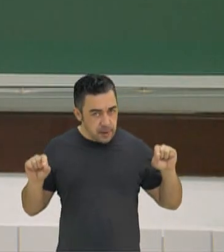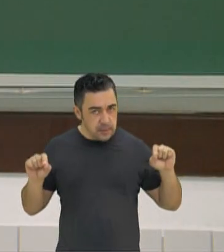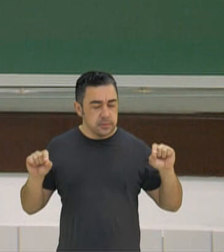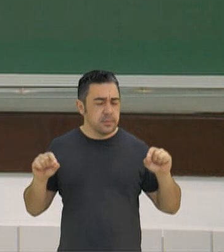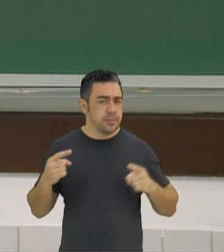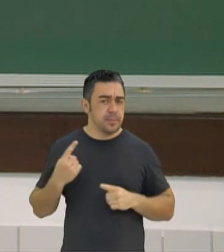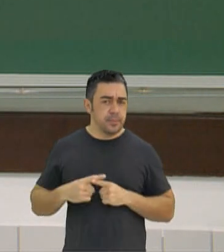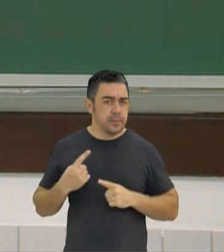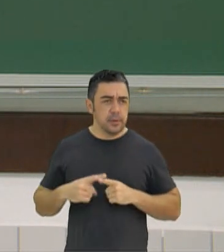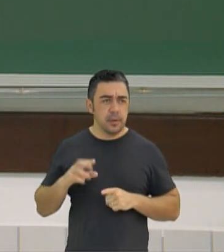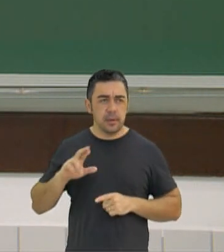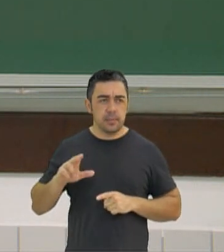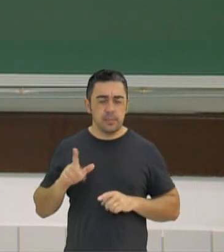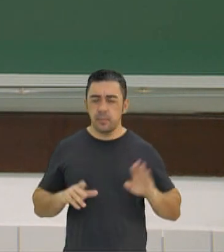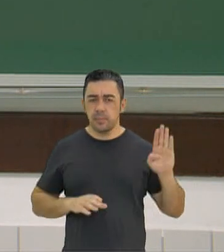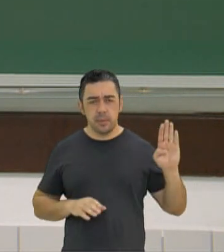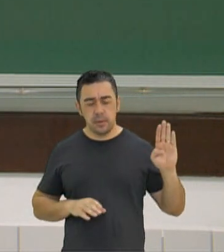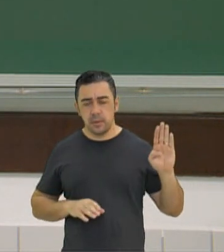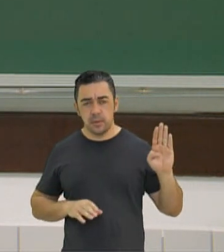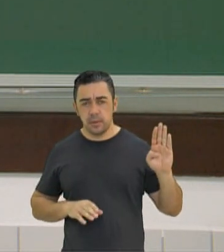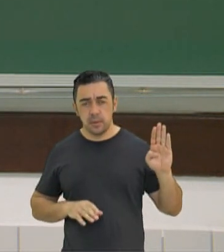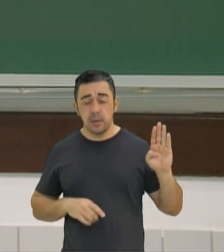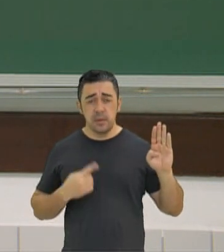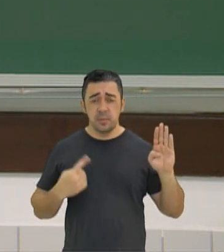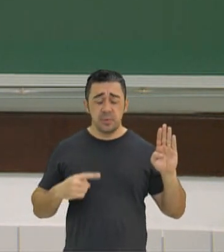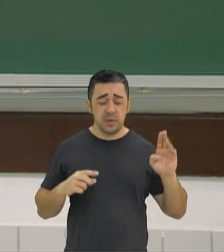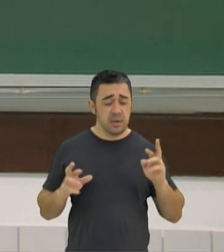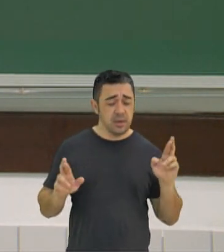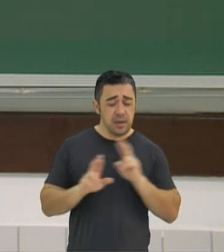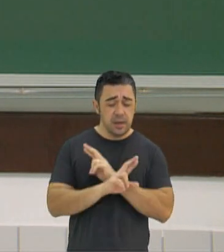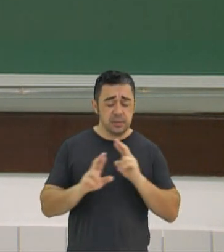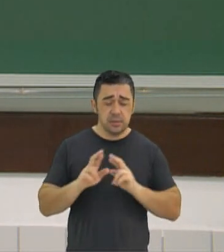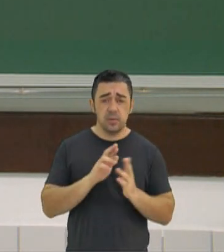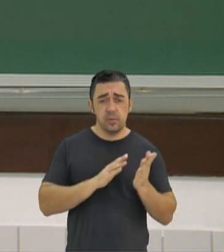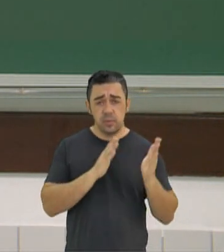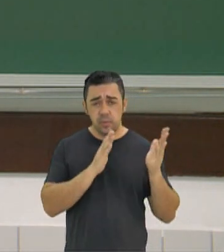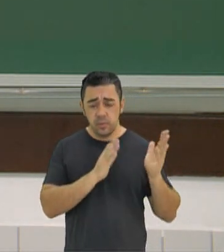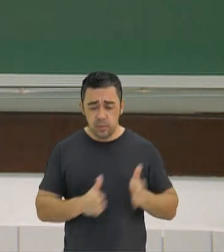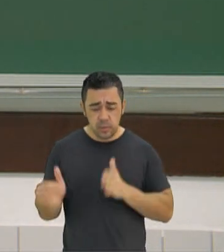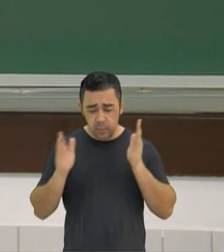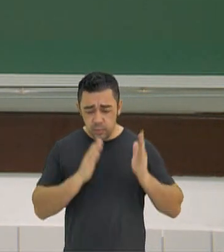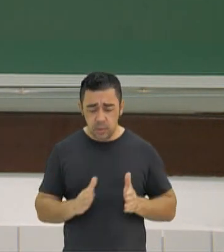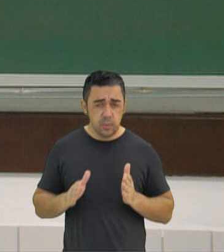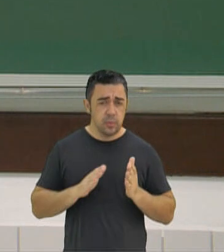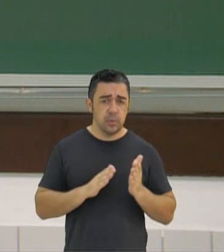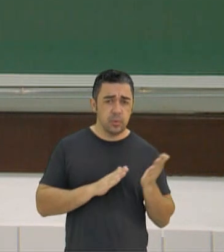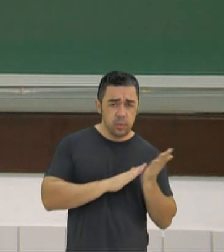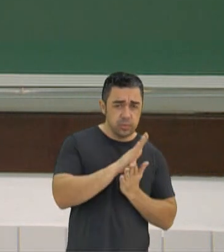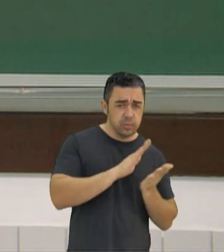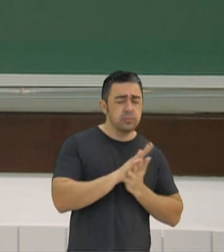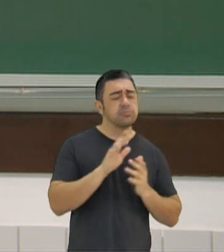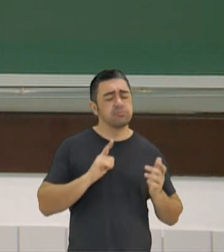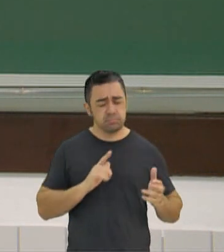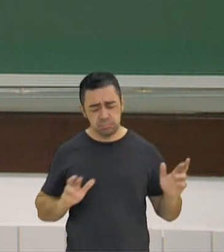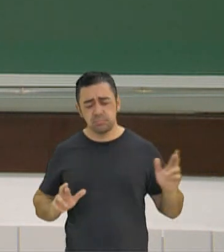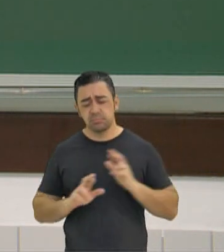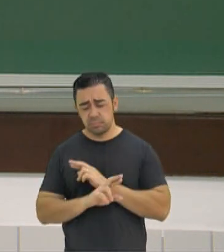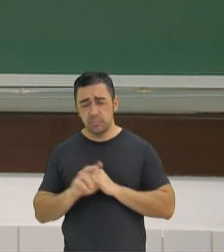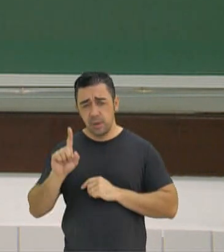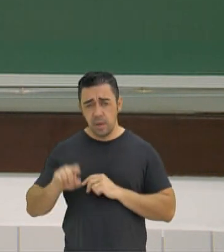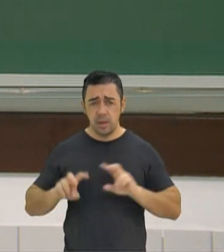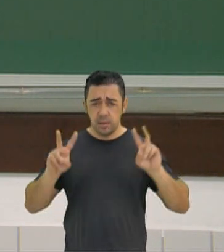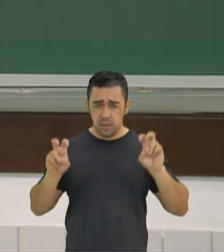Por que não é a letra B? Porque nas relações de consumo e não nas relações de produção. A gente viu que a temática do